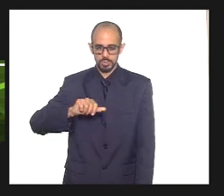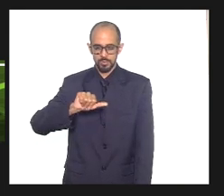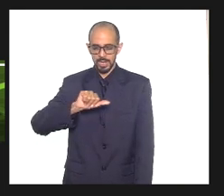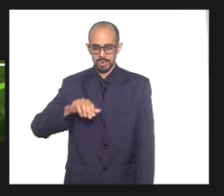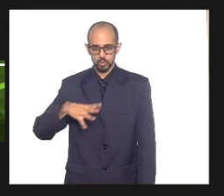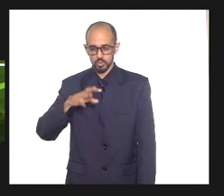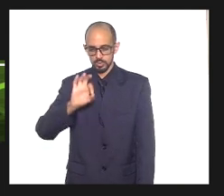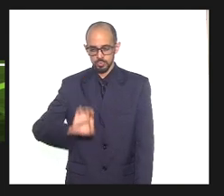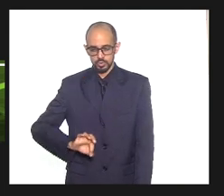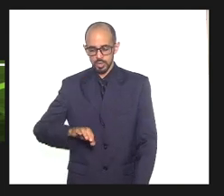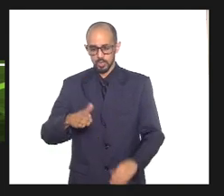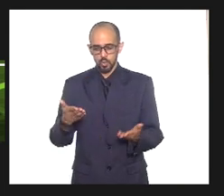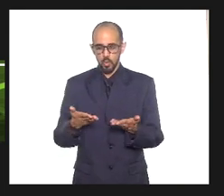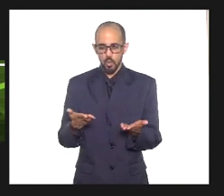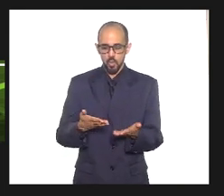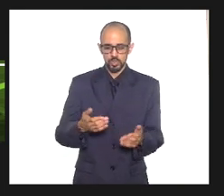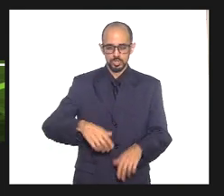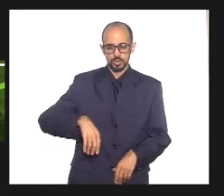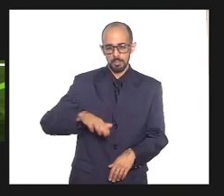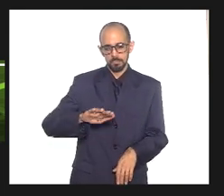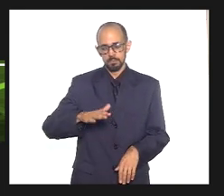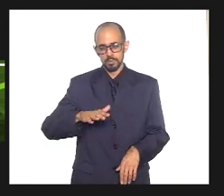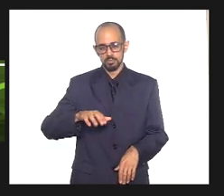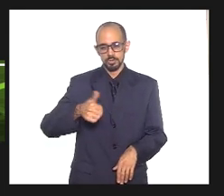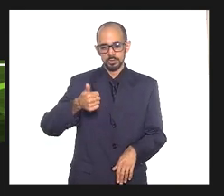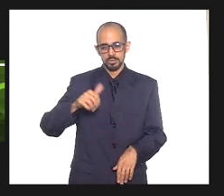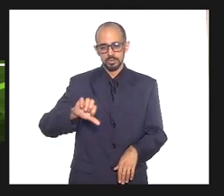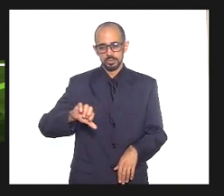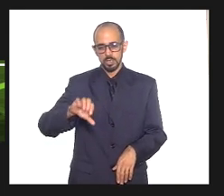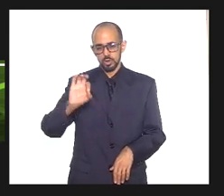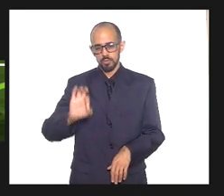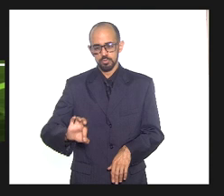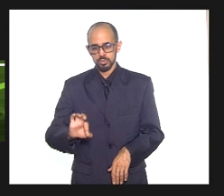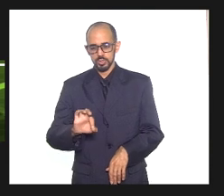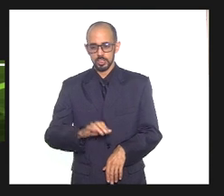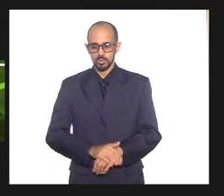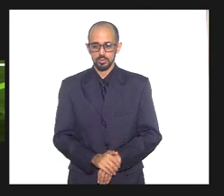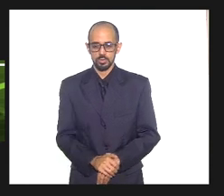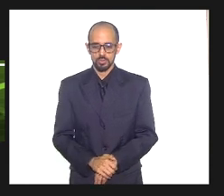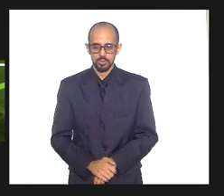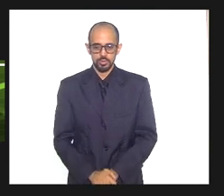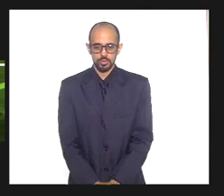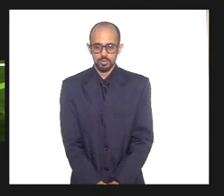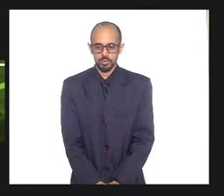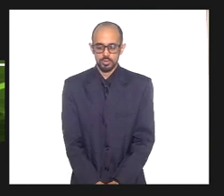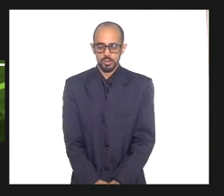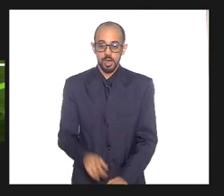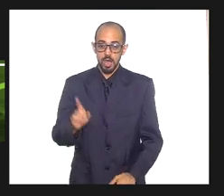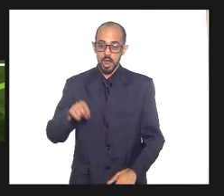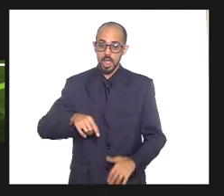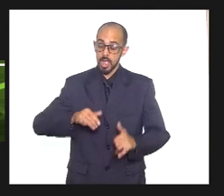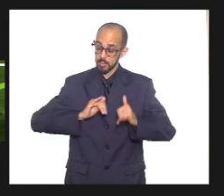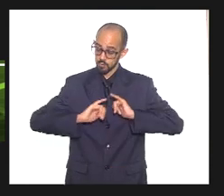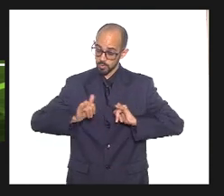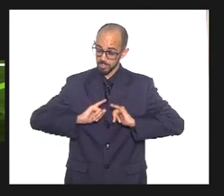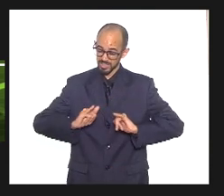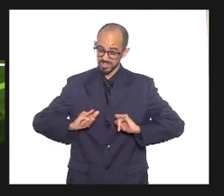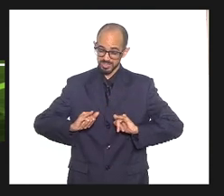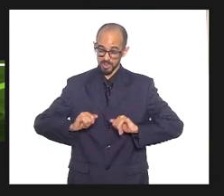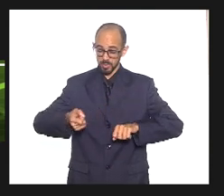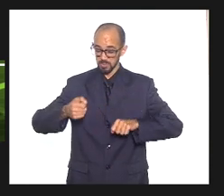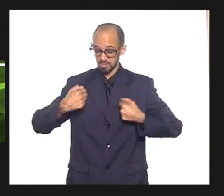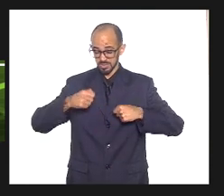14%, atualmente ele está com uma taxa de desemprego de 19%. Isso é um dado alarmante, uma